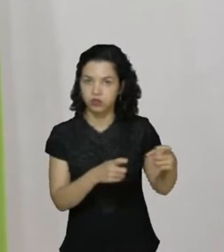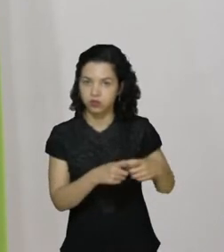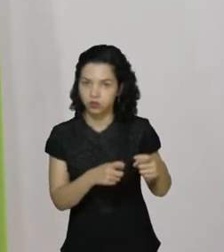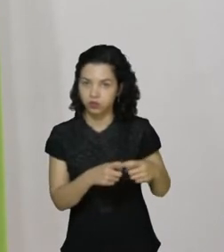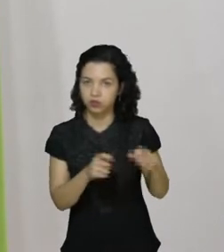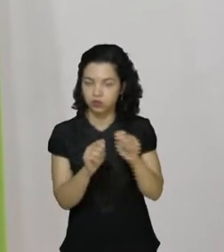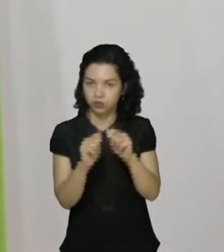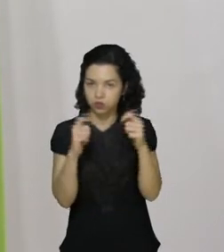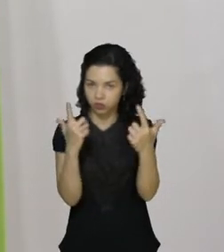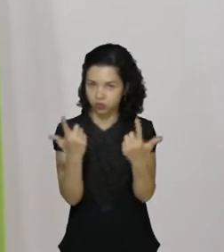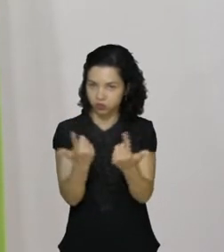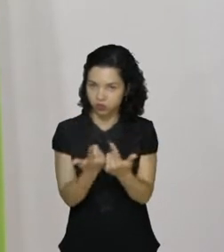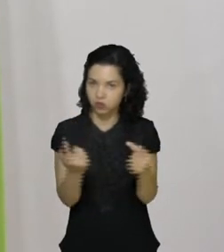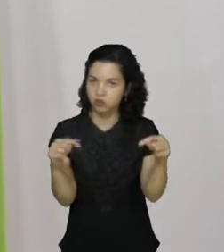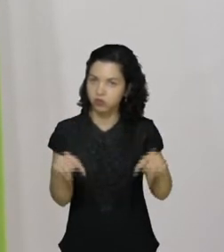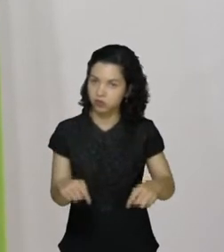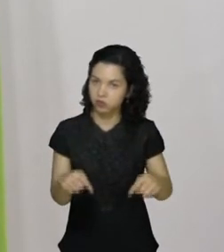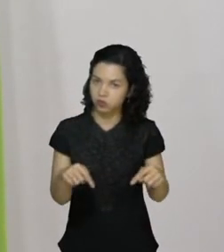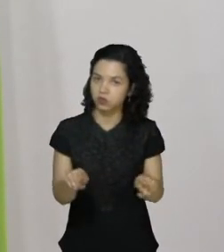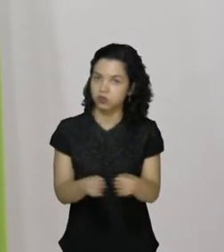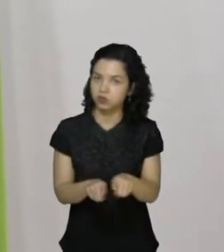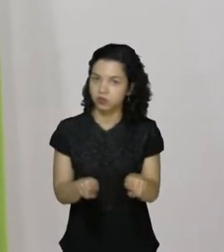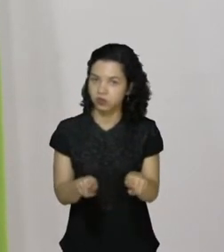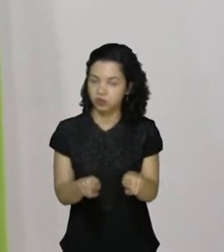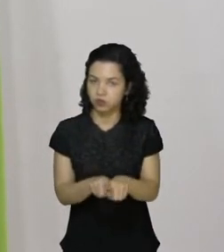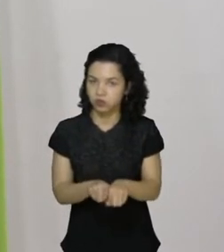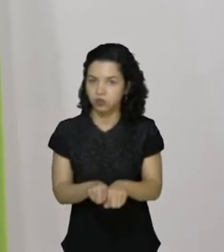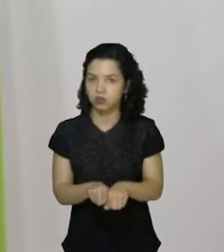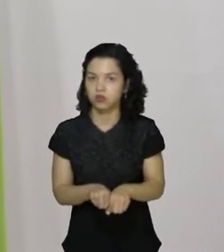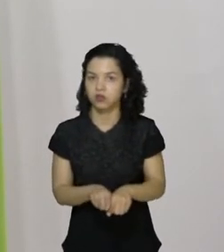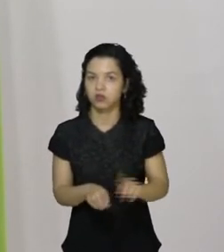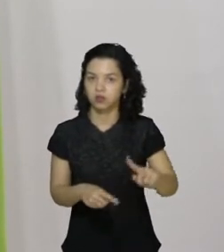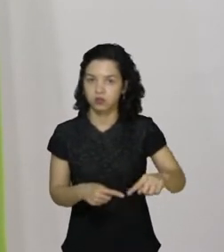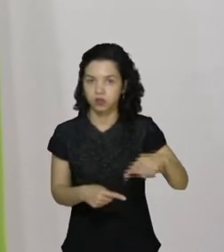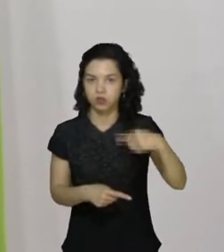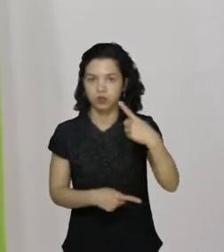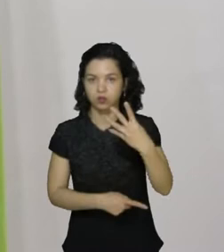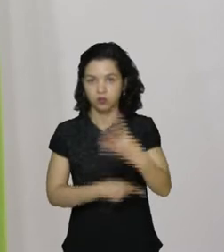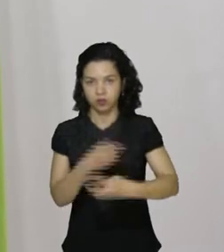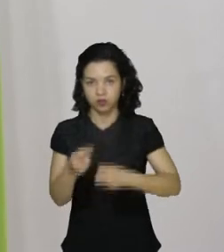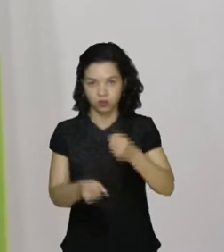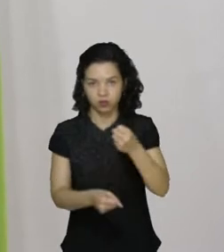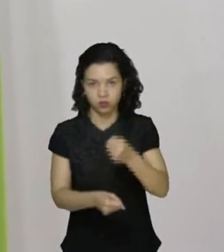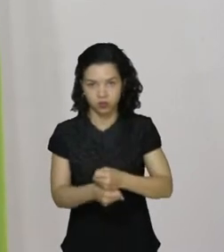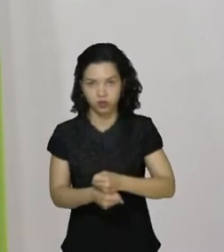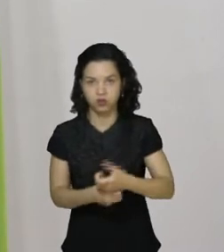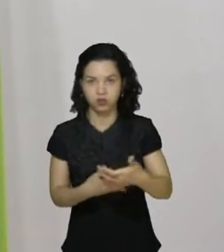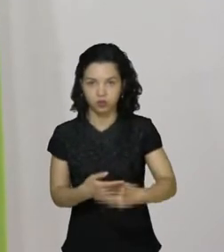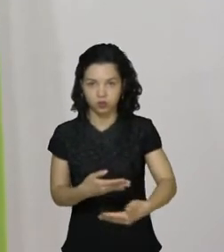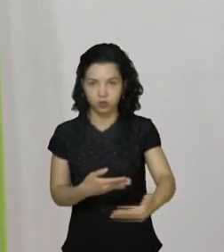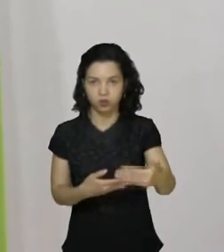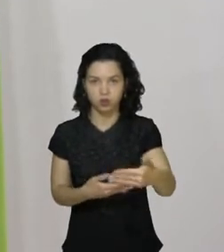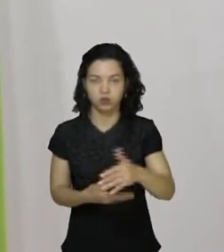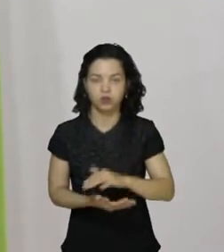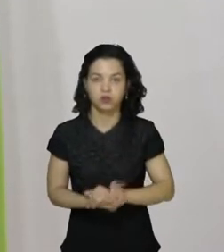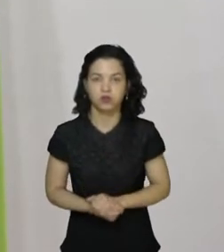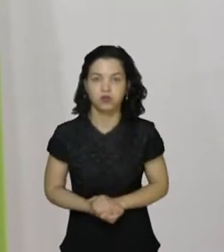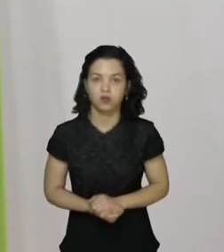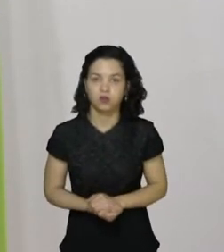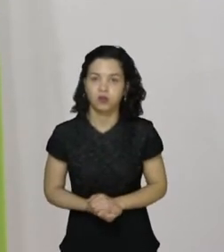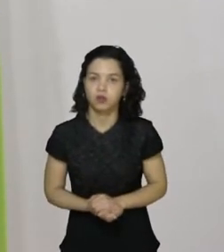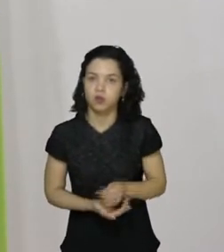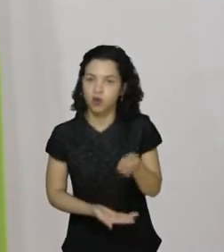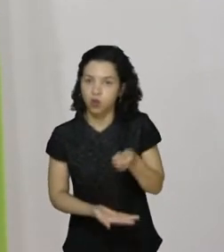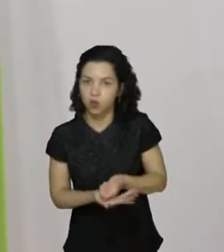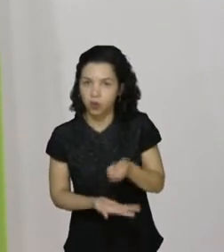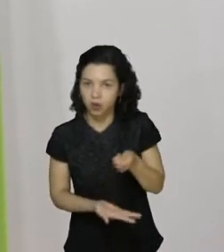Assembleia, e por coincidência também o serei nos próximos 4 anos, eu tinha mais do que o dever, uma obrigação